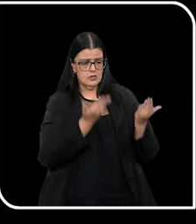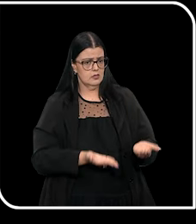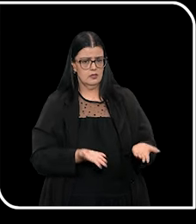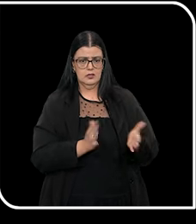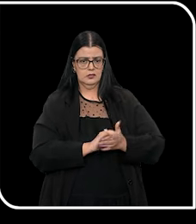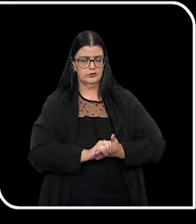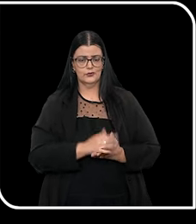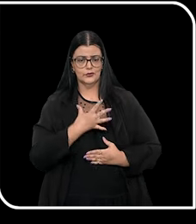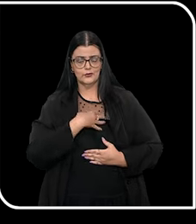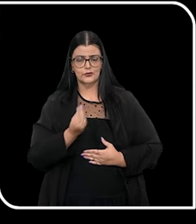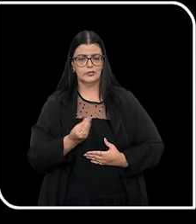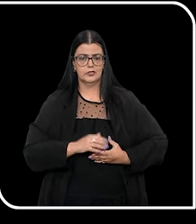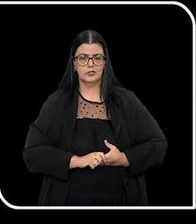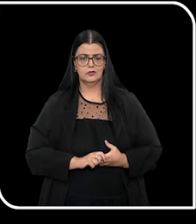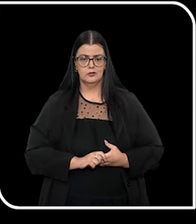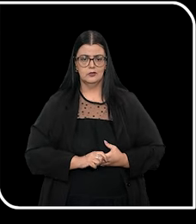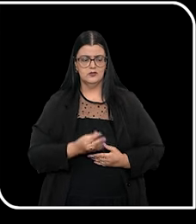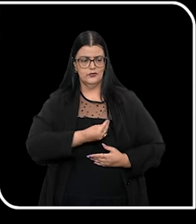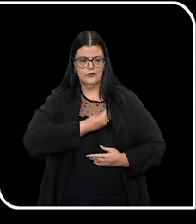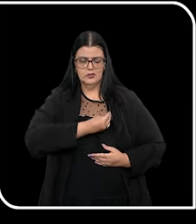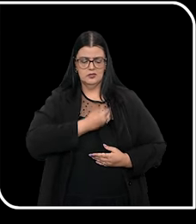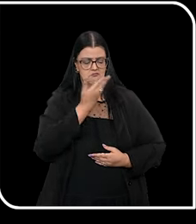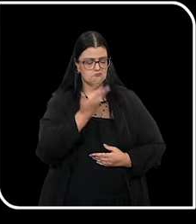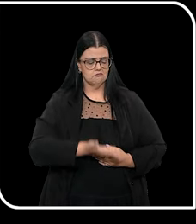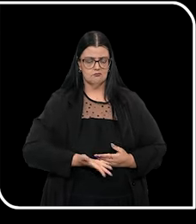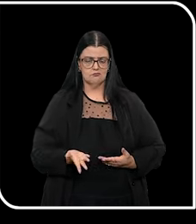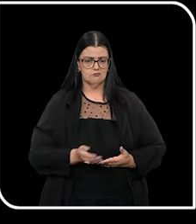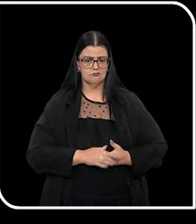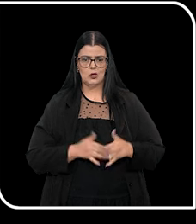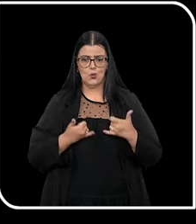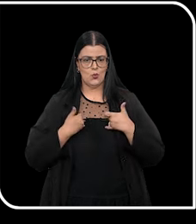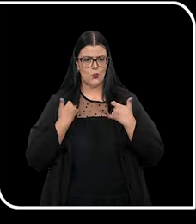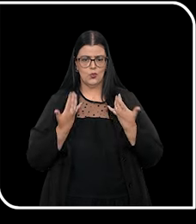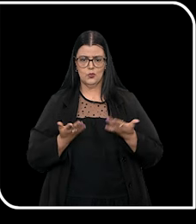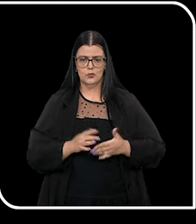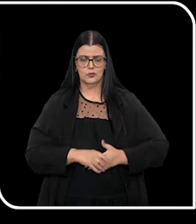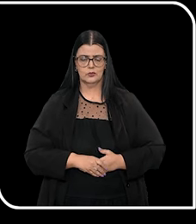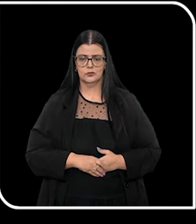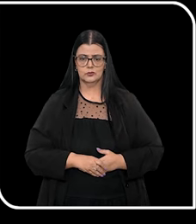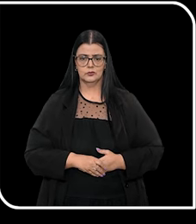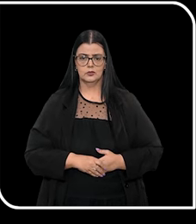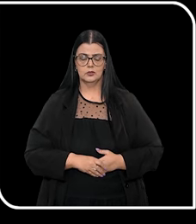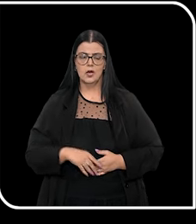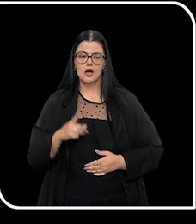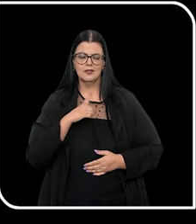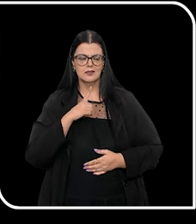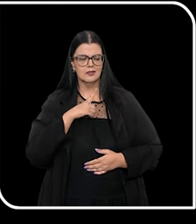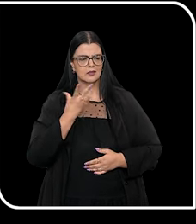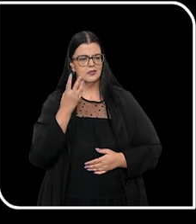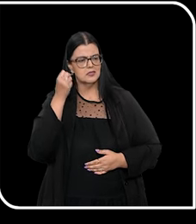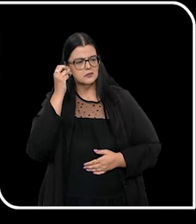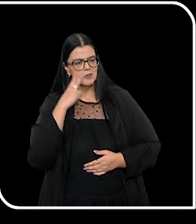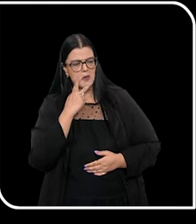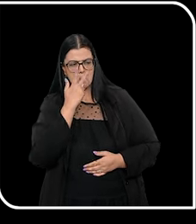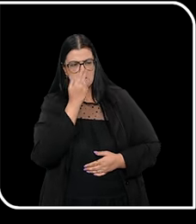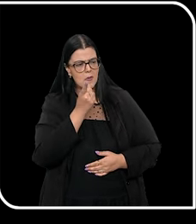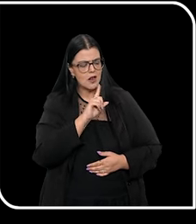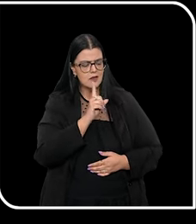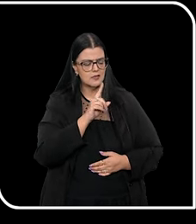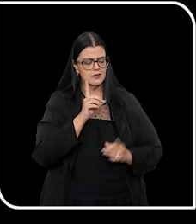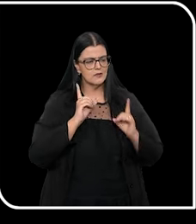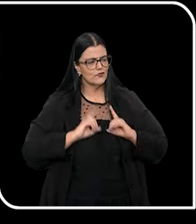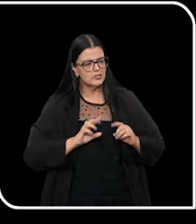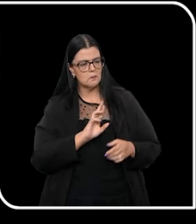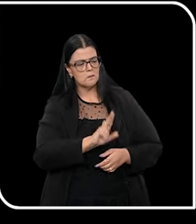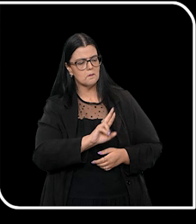entende do João do que ele tem da nossa história então assim eh nós mas ele nem ele é tão esperto nem parece que tem